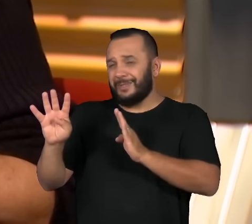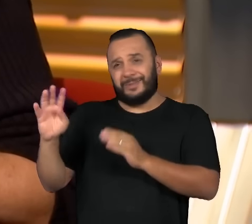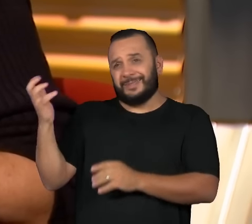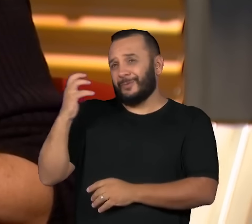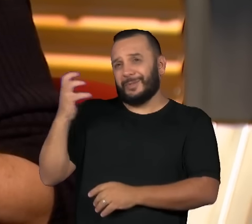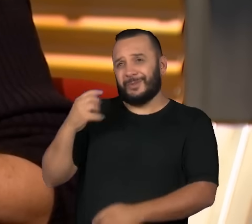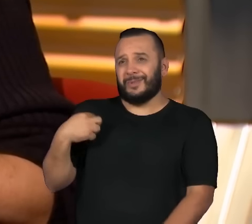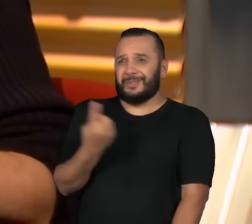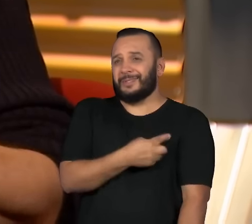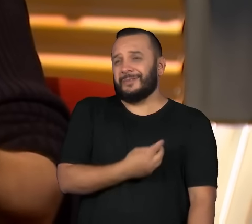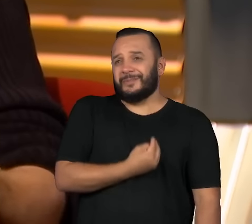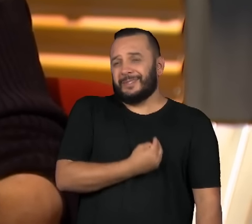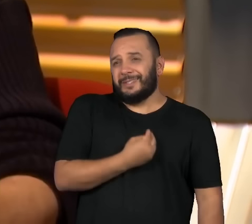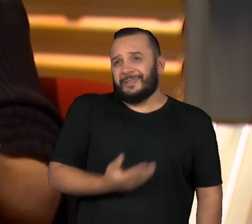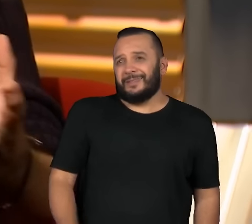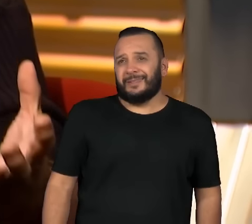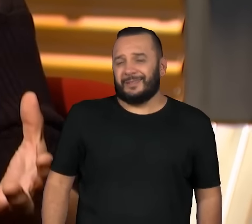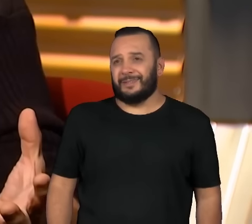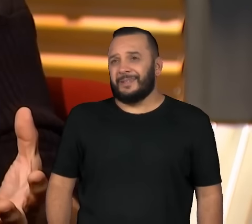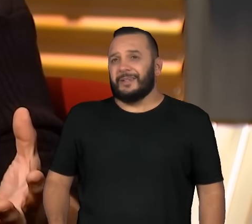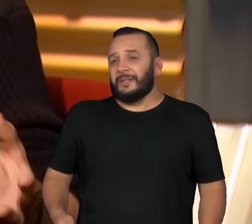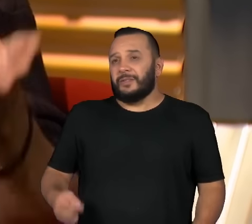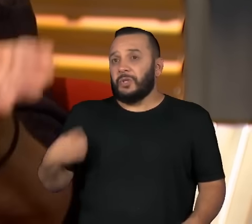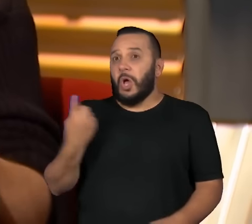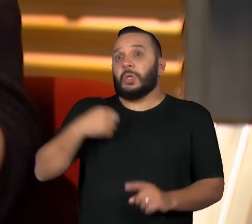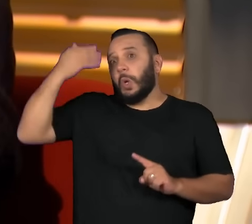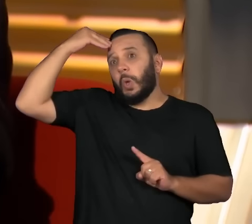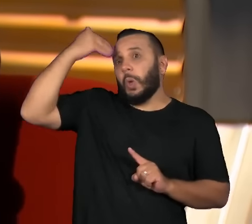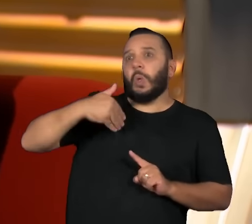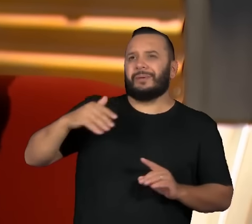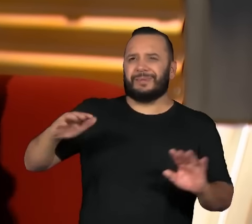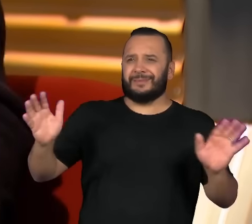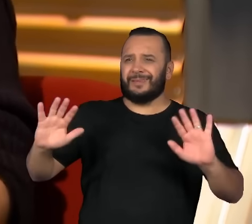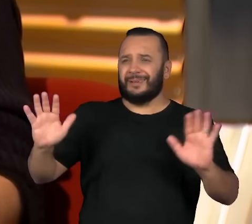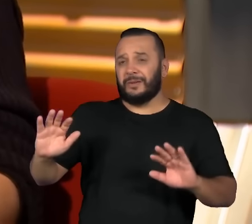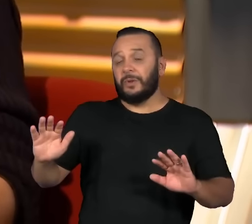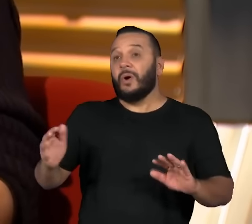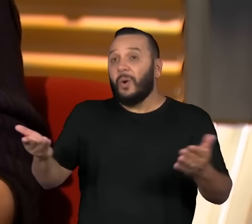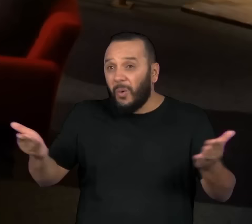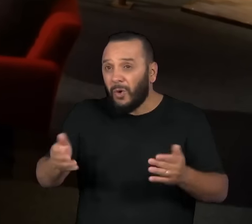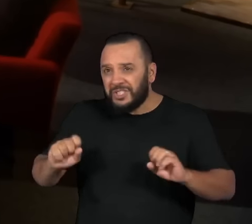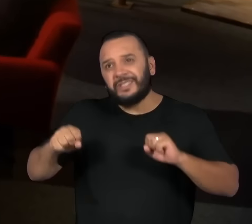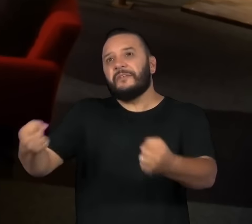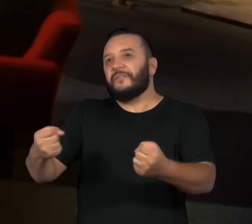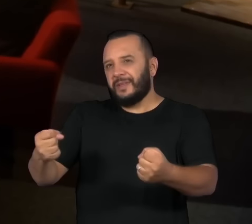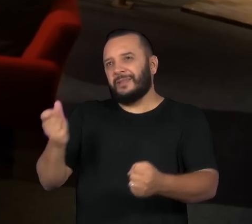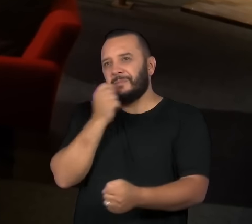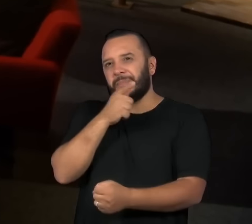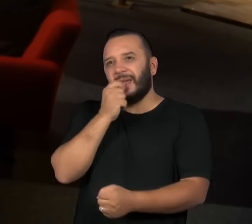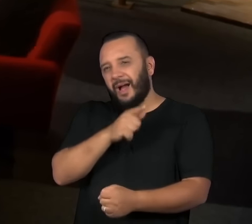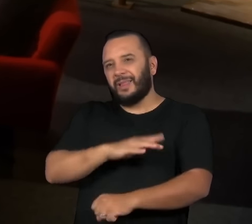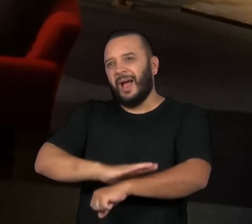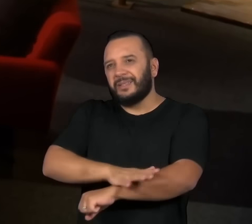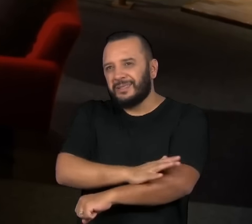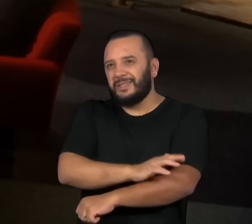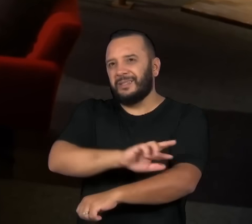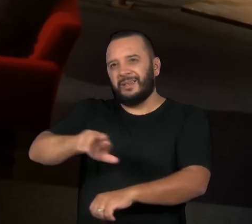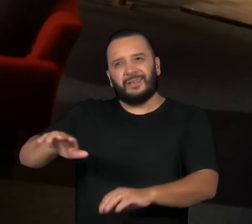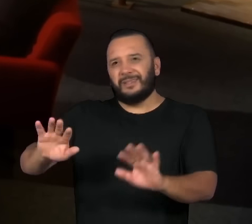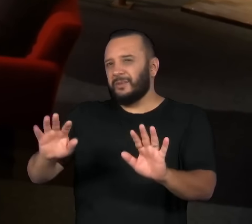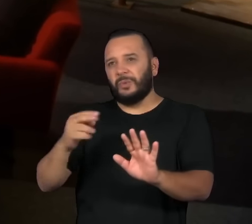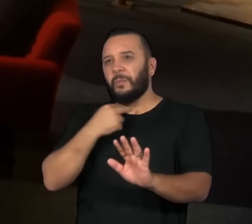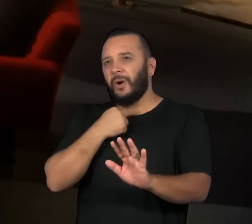forma, né? Por que a gente seria culpado disso? Culpado seria em defender isso hoje. Temos que ser ainda. E transformando isso,